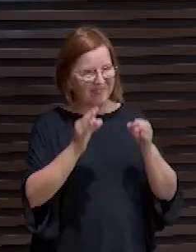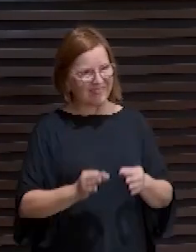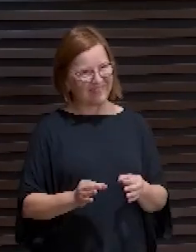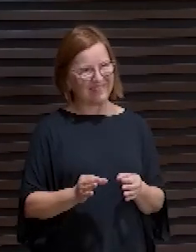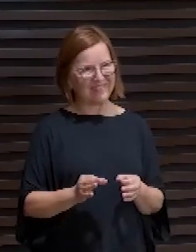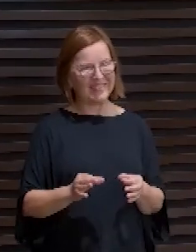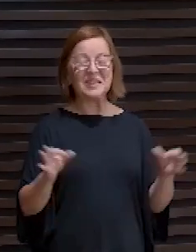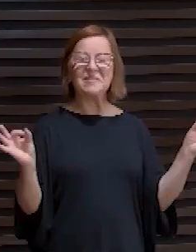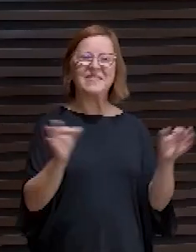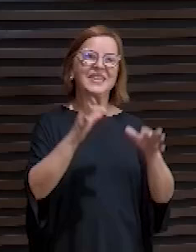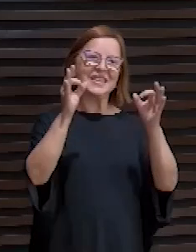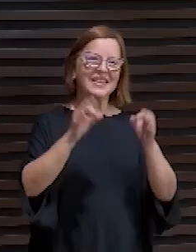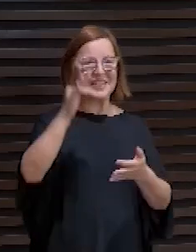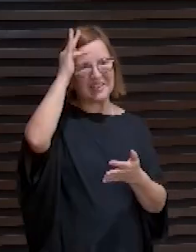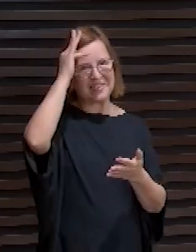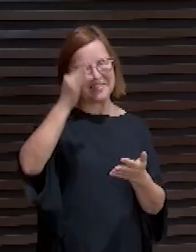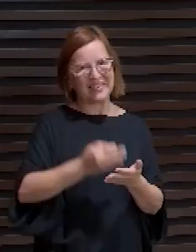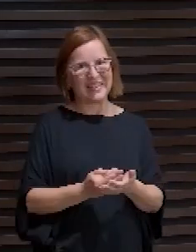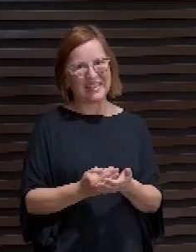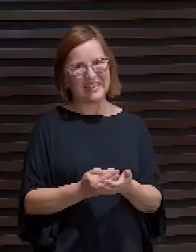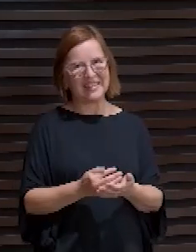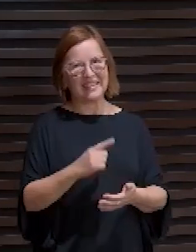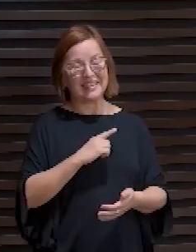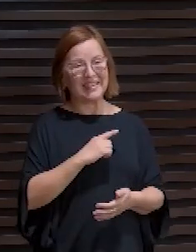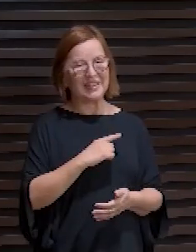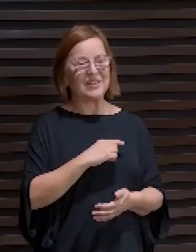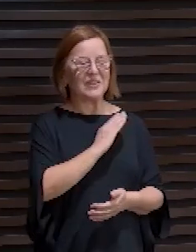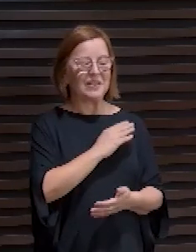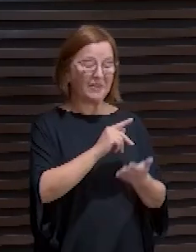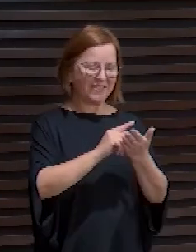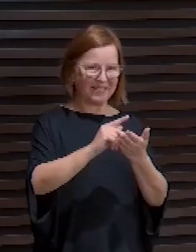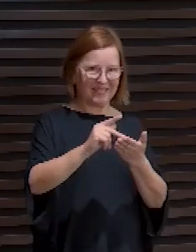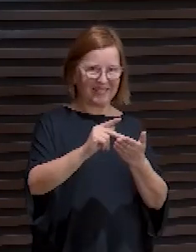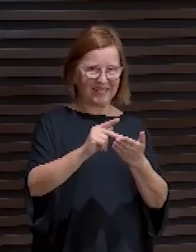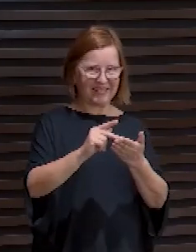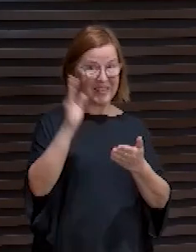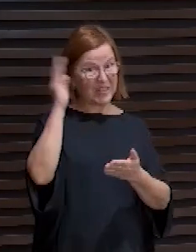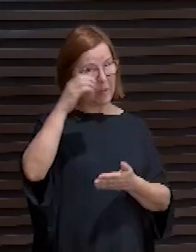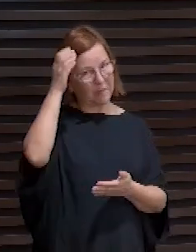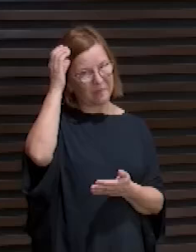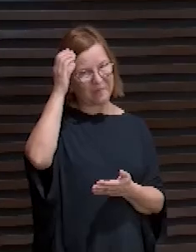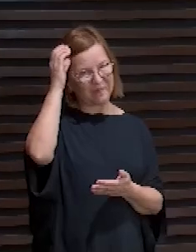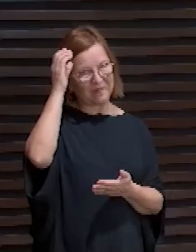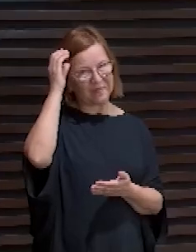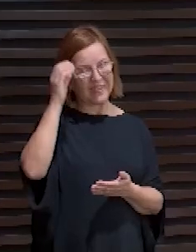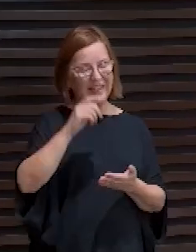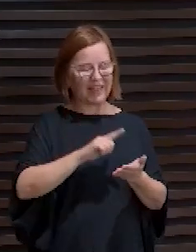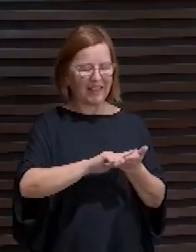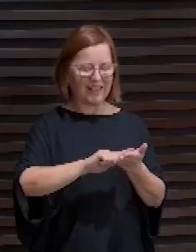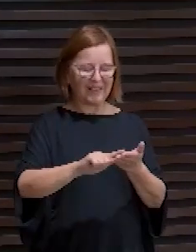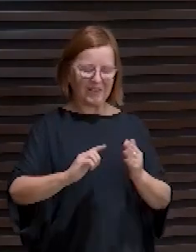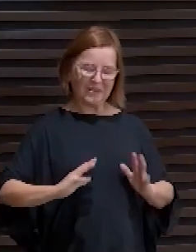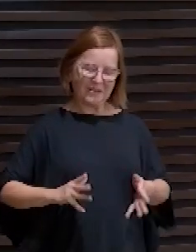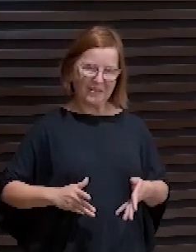em plena certeza de fé, tendo o coração purificado de má consciência e lavado o